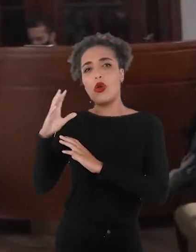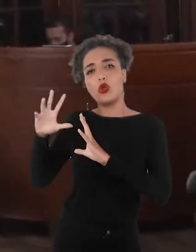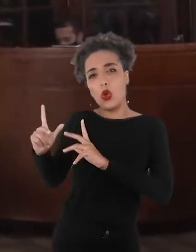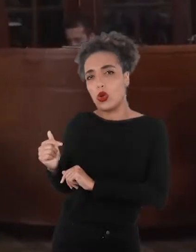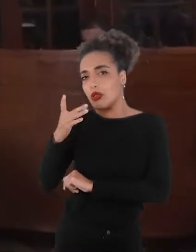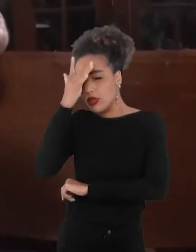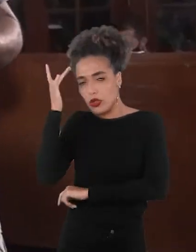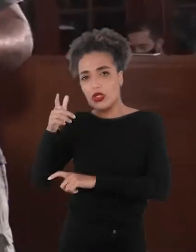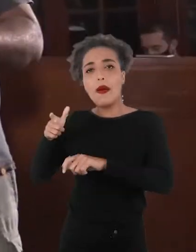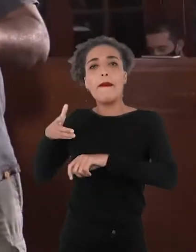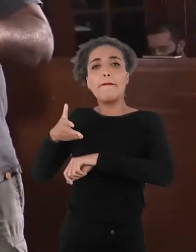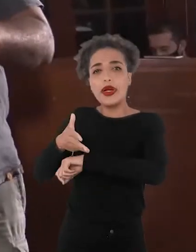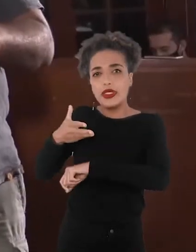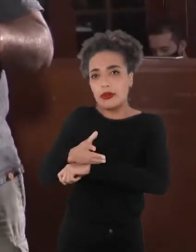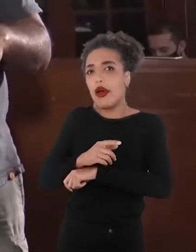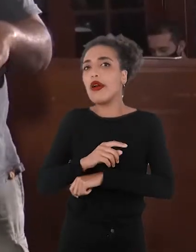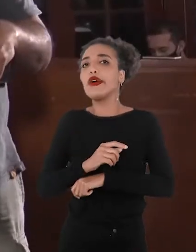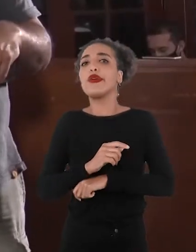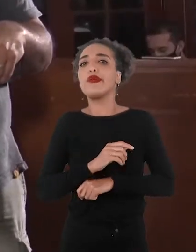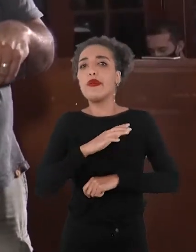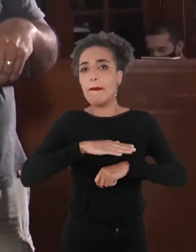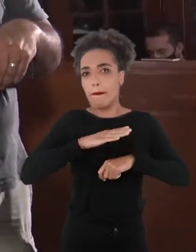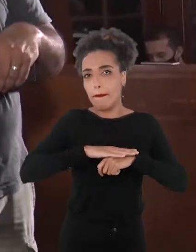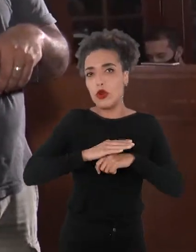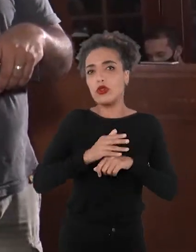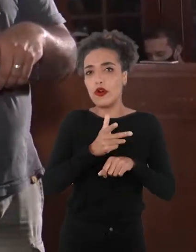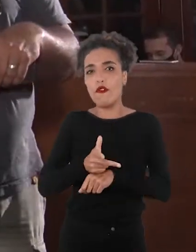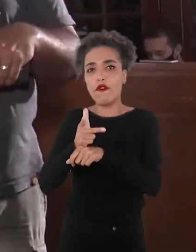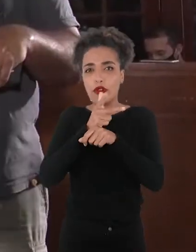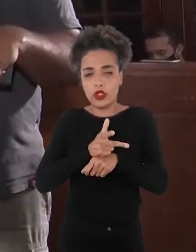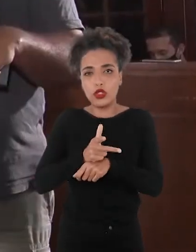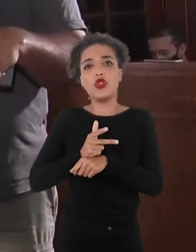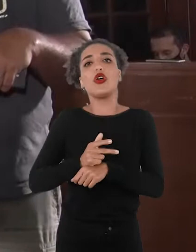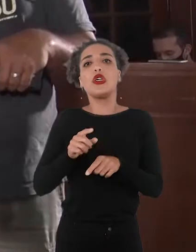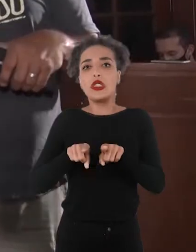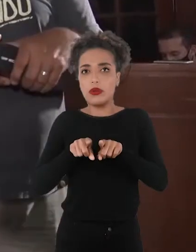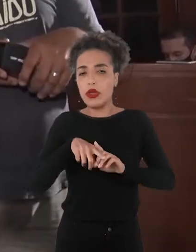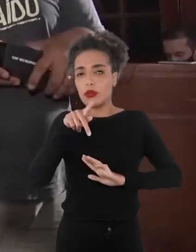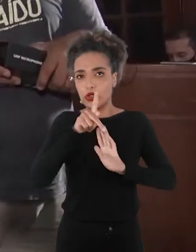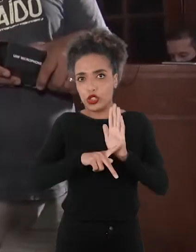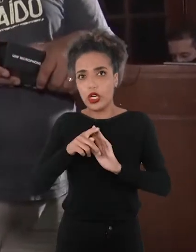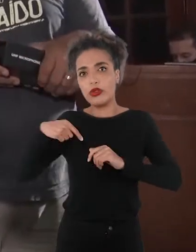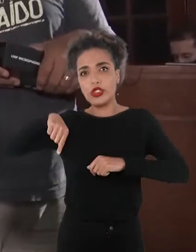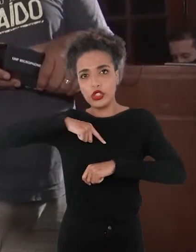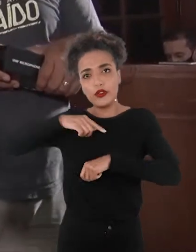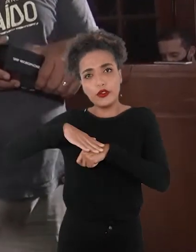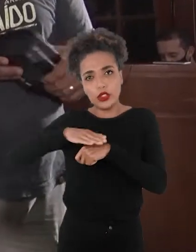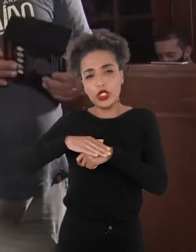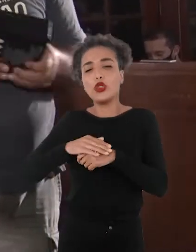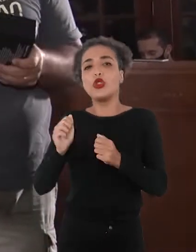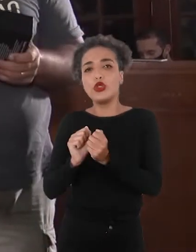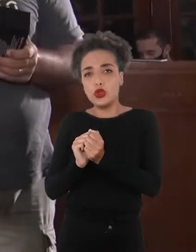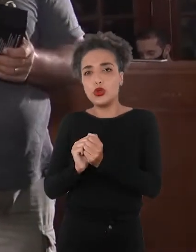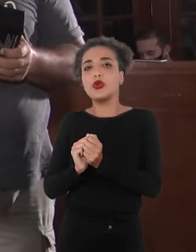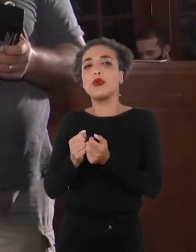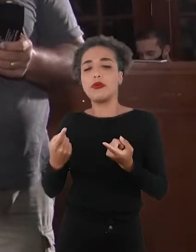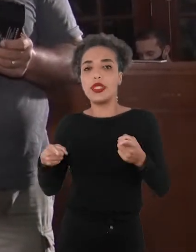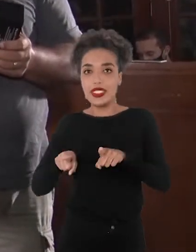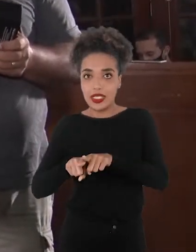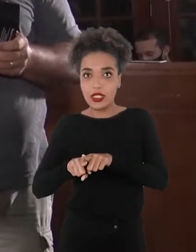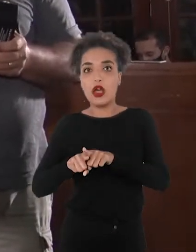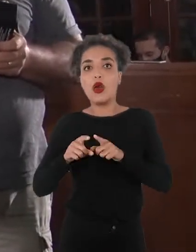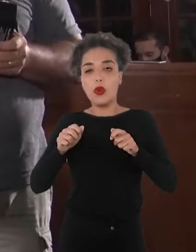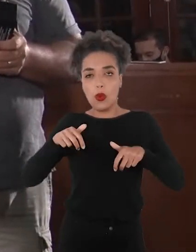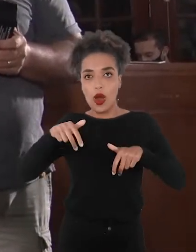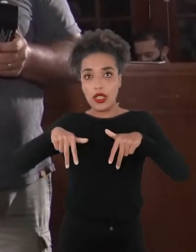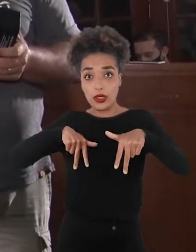participaram na produção, né, do vídeo que está aqui, do projeto que a gente está desenvolvendo em parceria com a Ação Educativa e